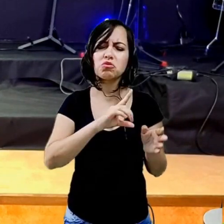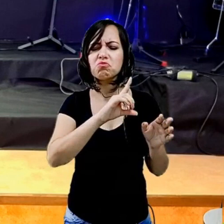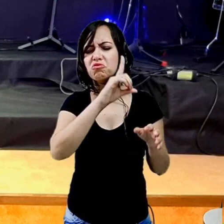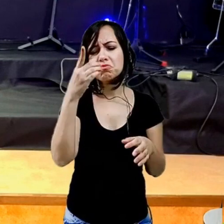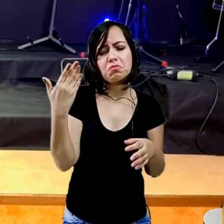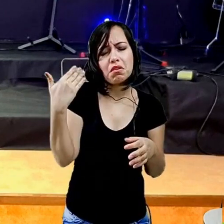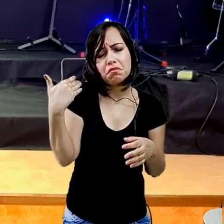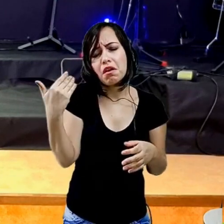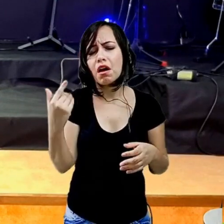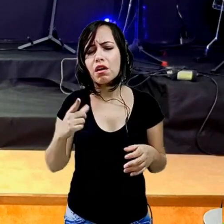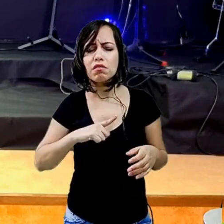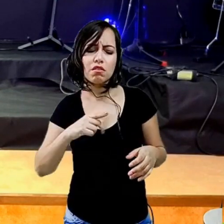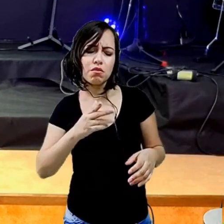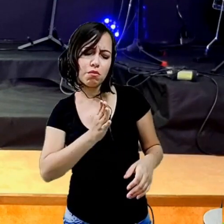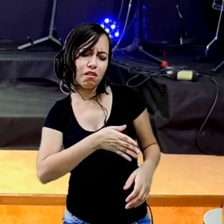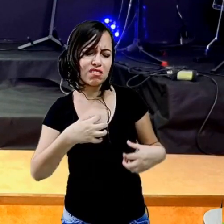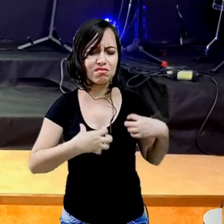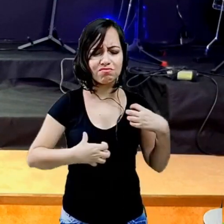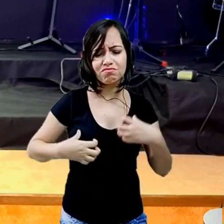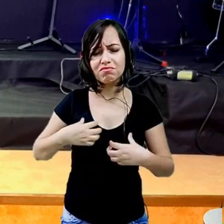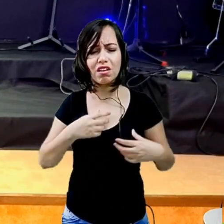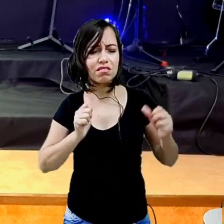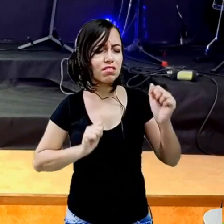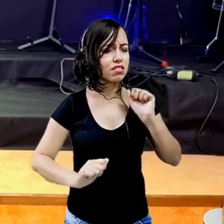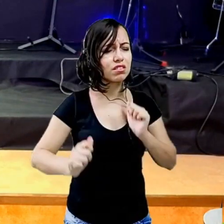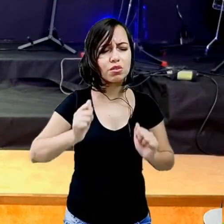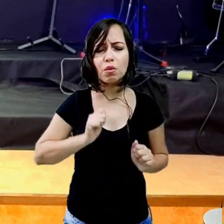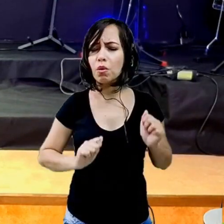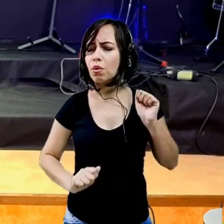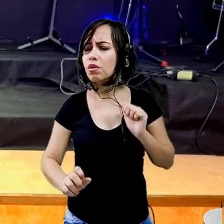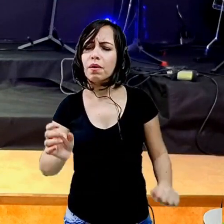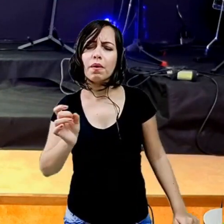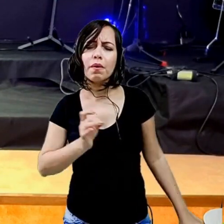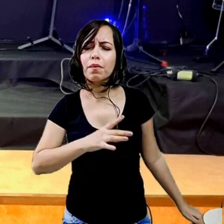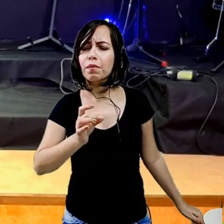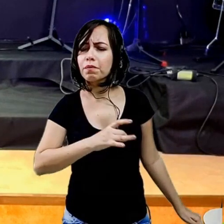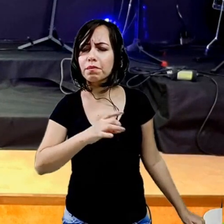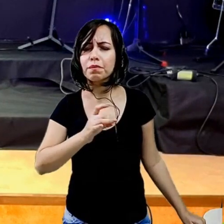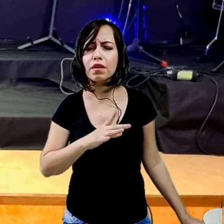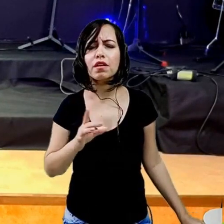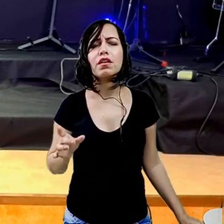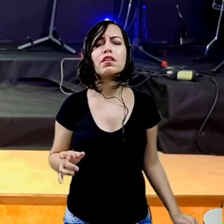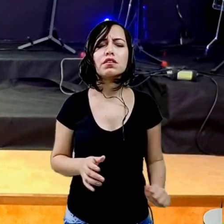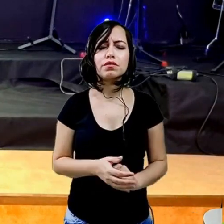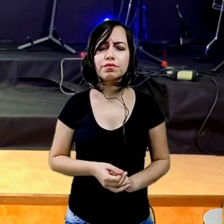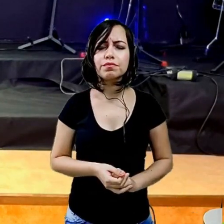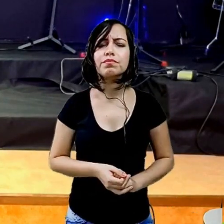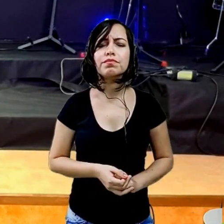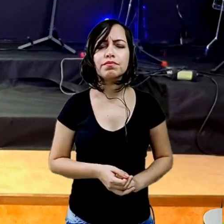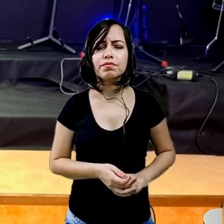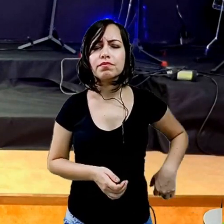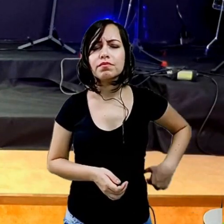andado com o coração turbado, com o coração ansiosos, medrosos, ó Pai. Tens, meu